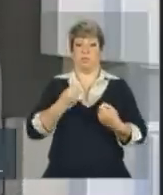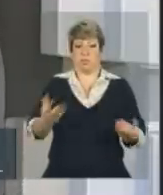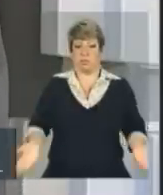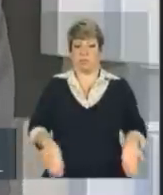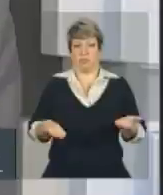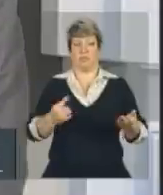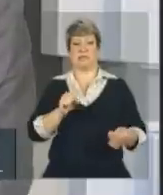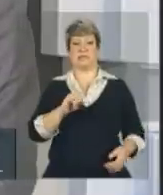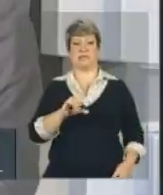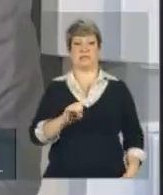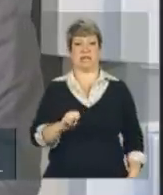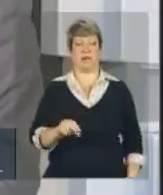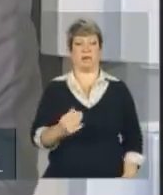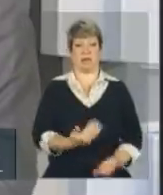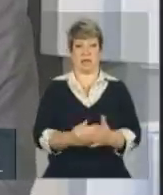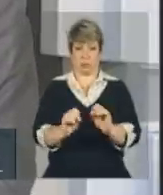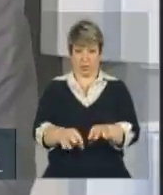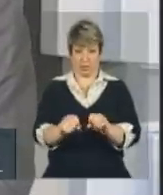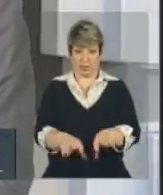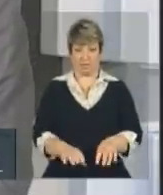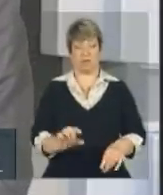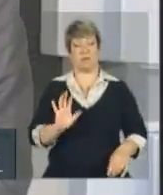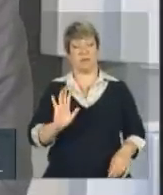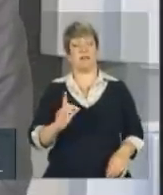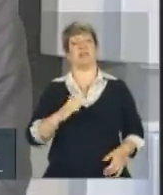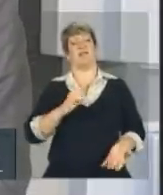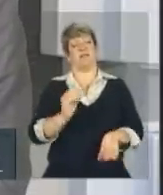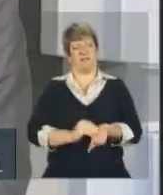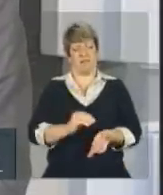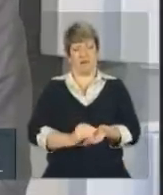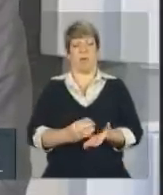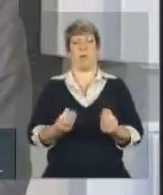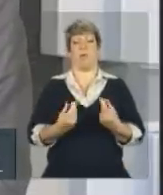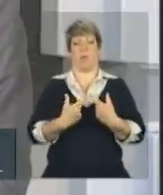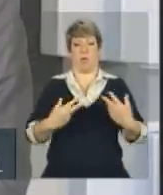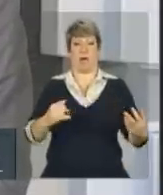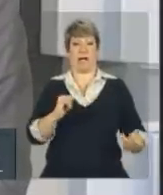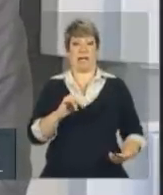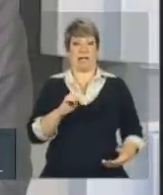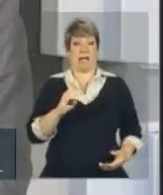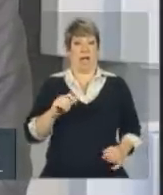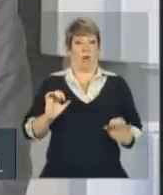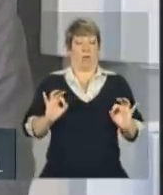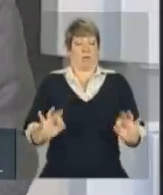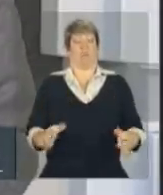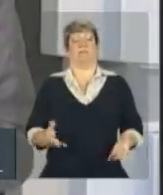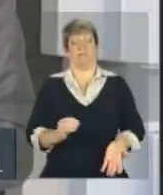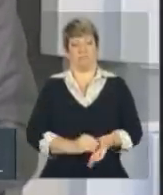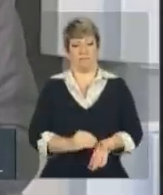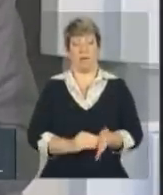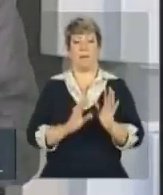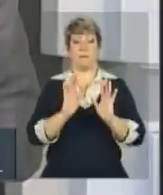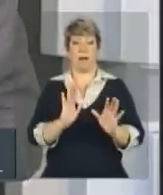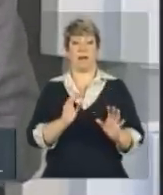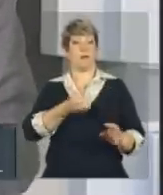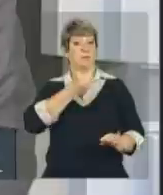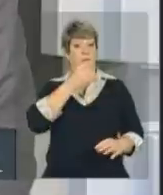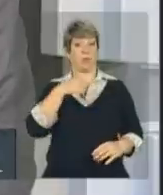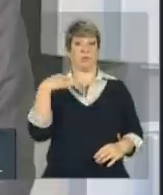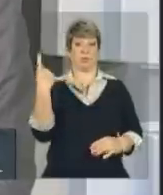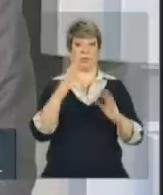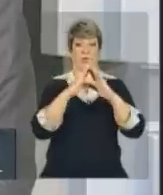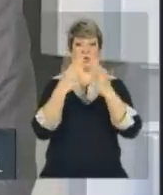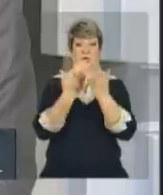educacional. Embora ainda estejamos longe do nosso ideal, é inegável que as escolas se reencontraram com